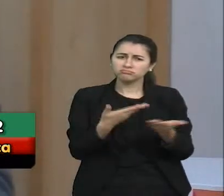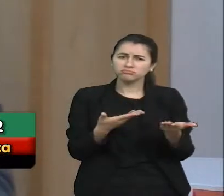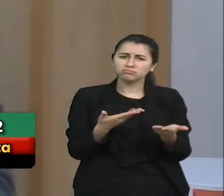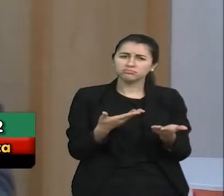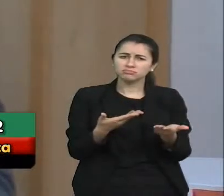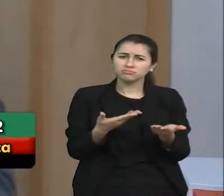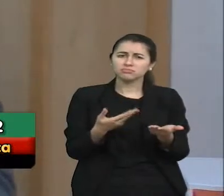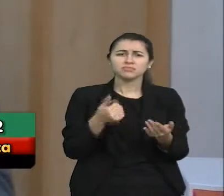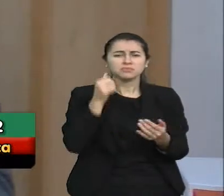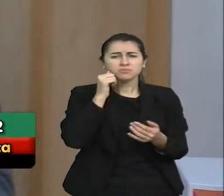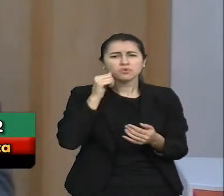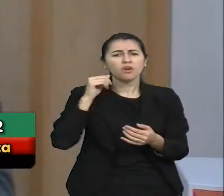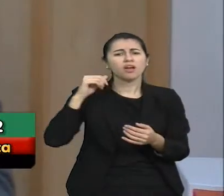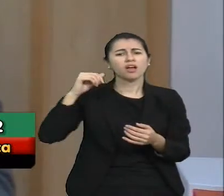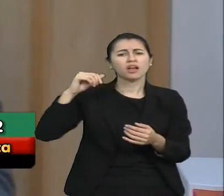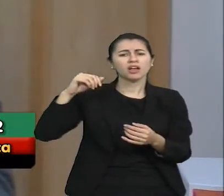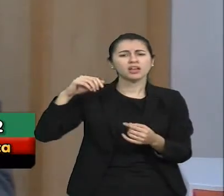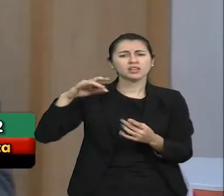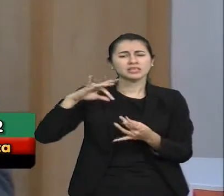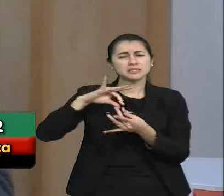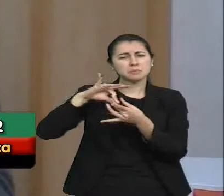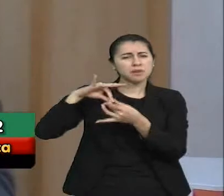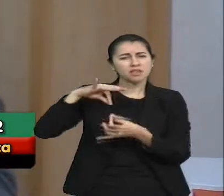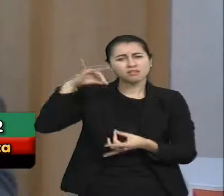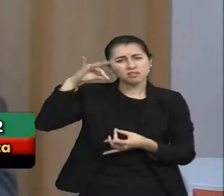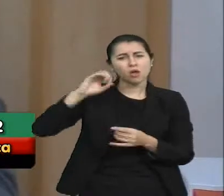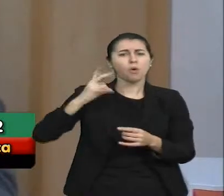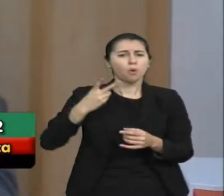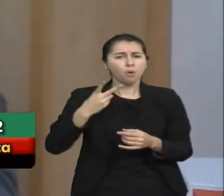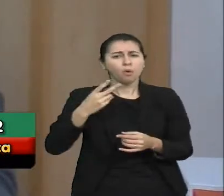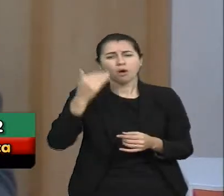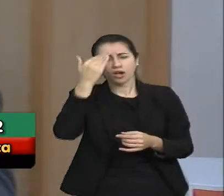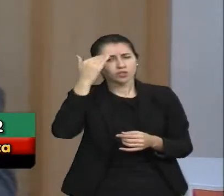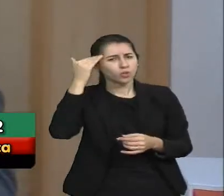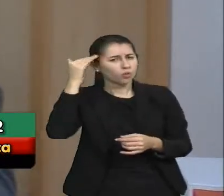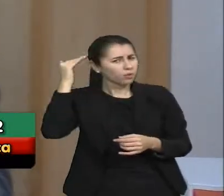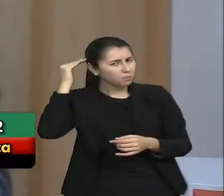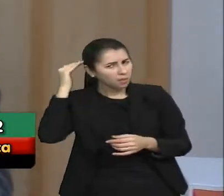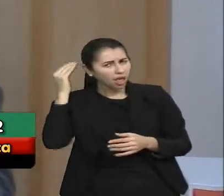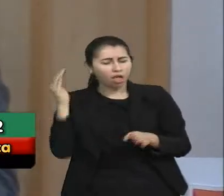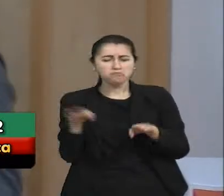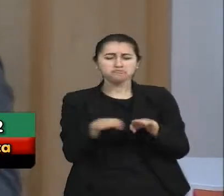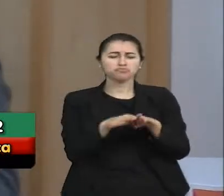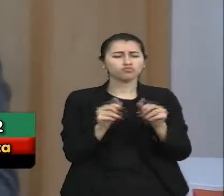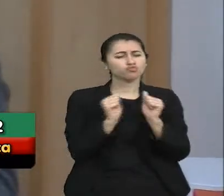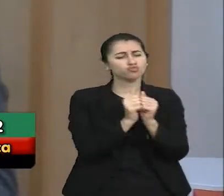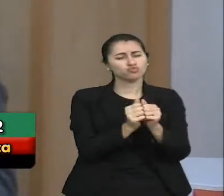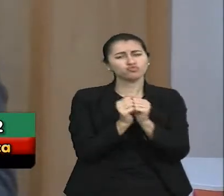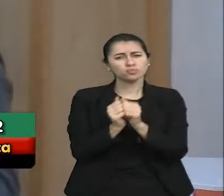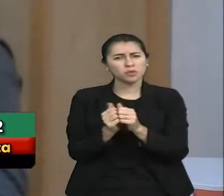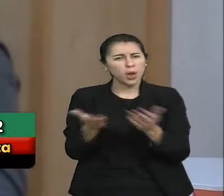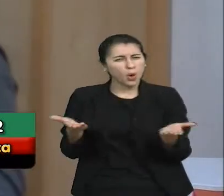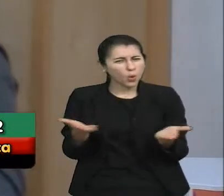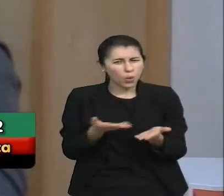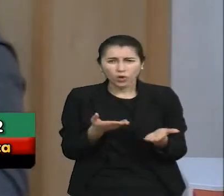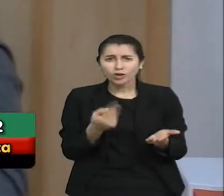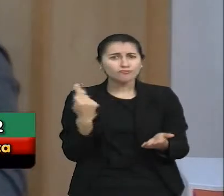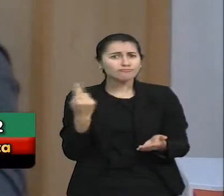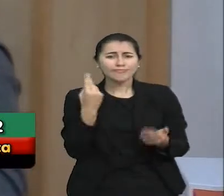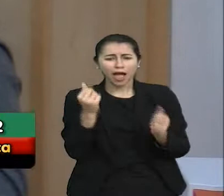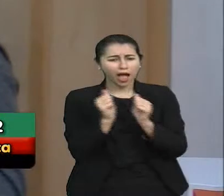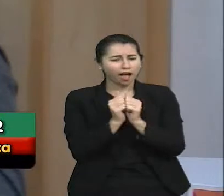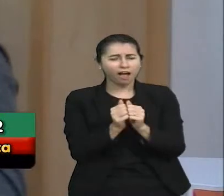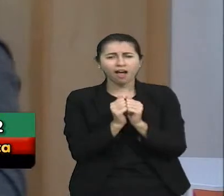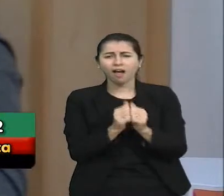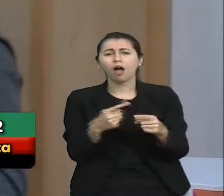que era espírita ou com uma pessoa que tinha um candomblé ao lado. Hoje em dia, a gente já não consegue conviver tanto assim.